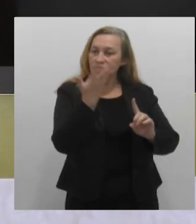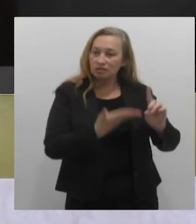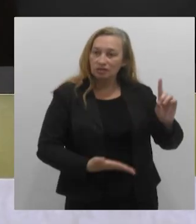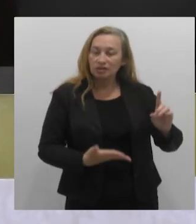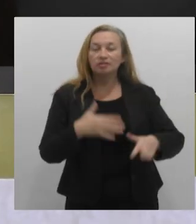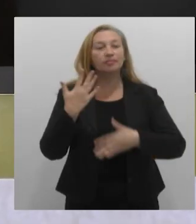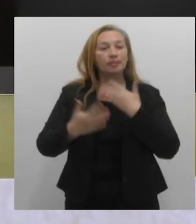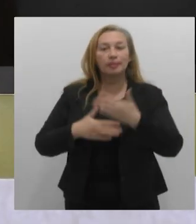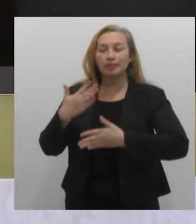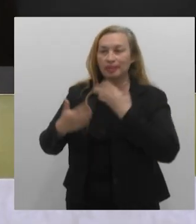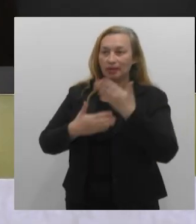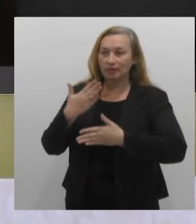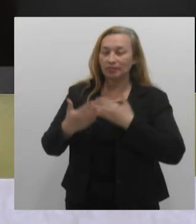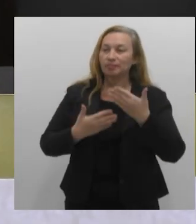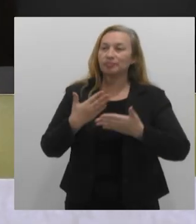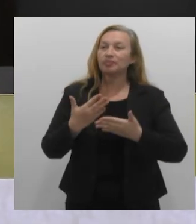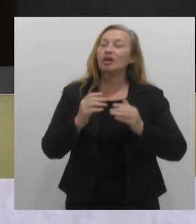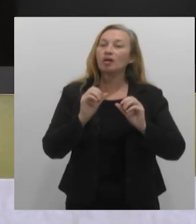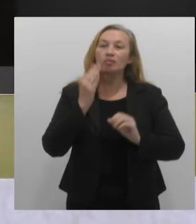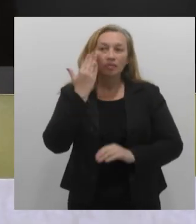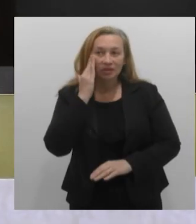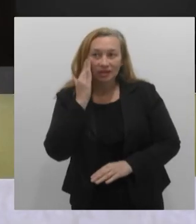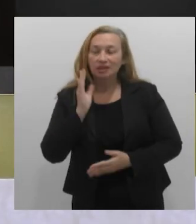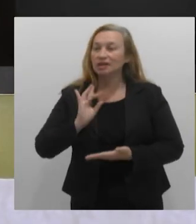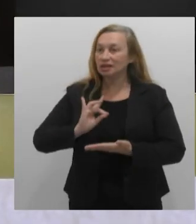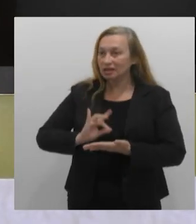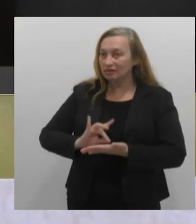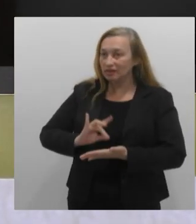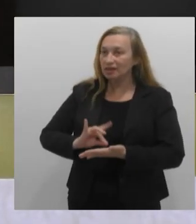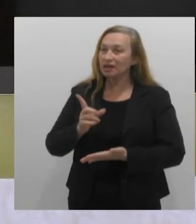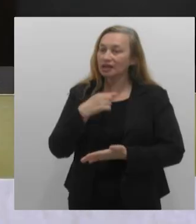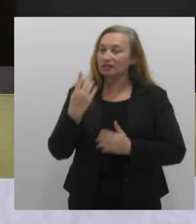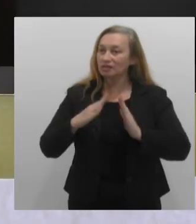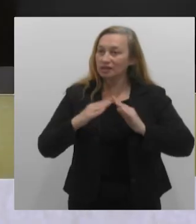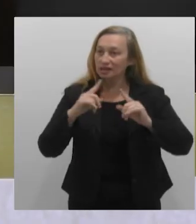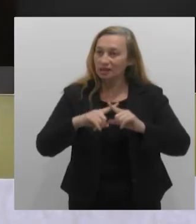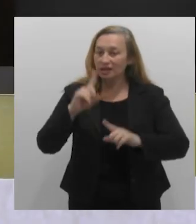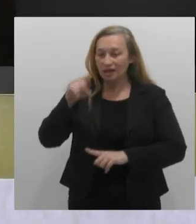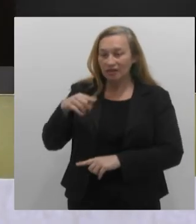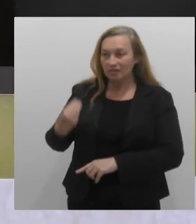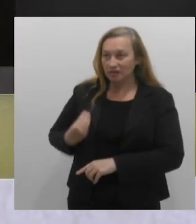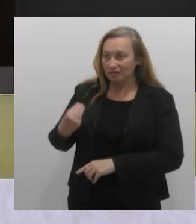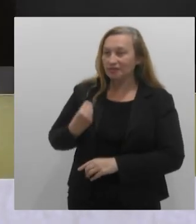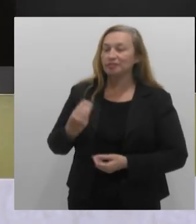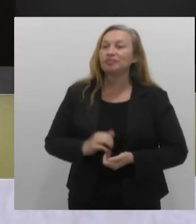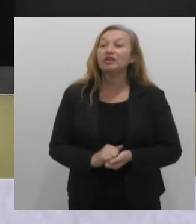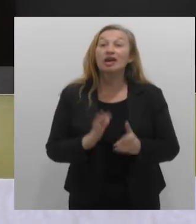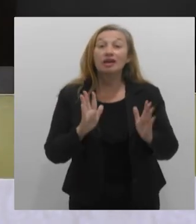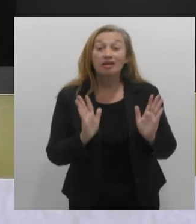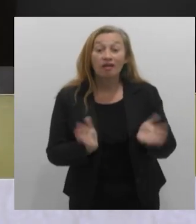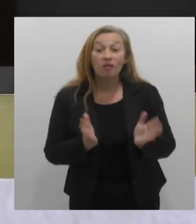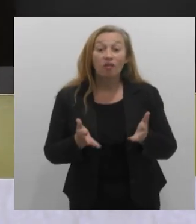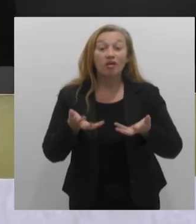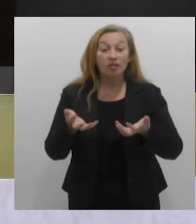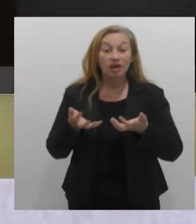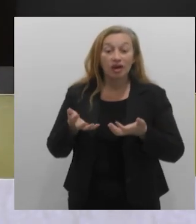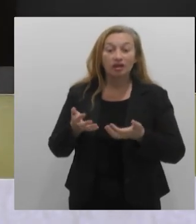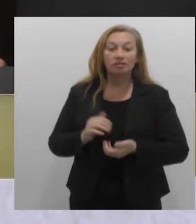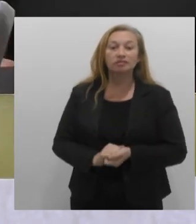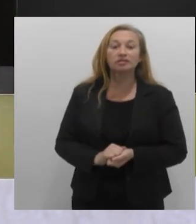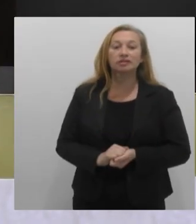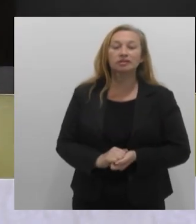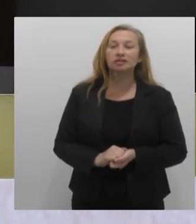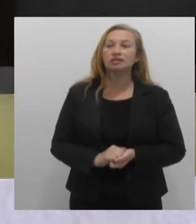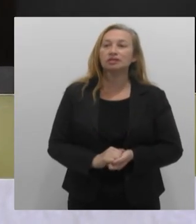muita alegria para poder entender de verdade que a nossa igreja é uma igreja viva. E agora, eu quero passar a